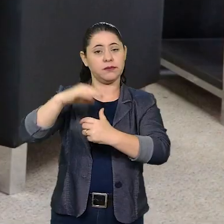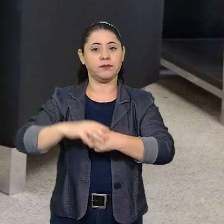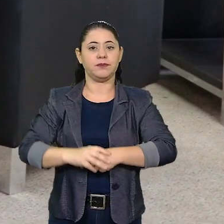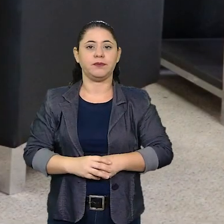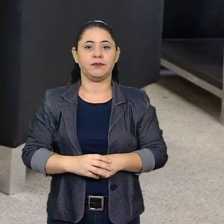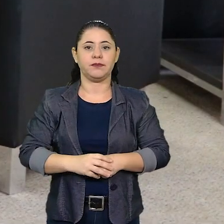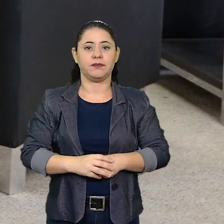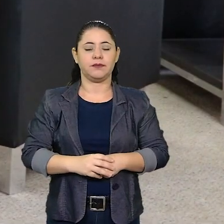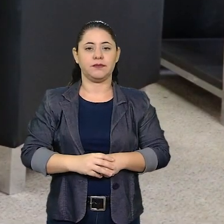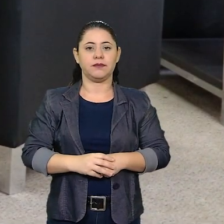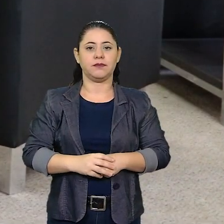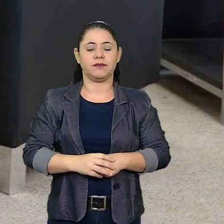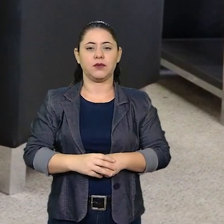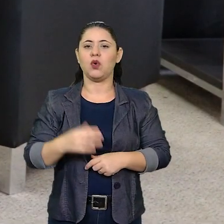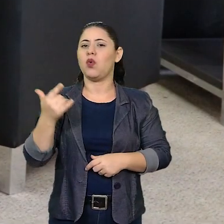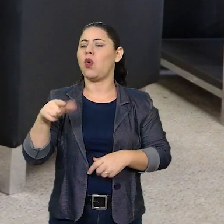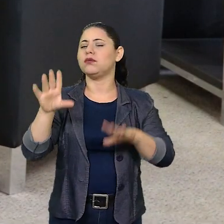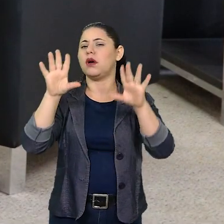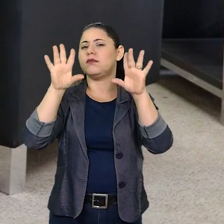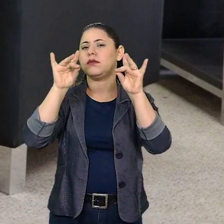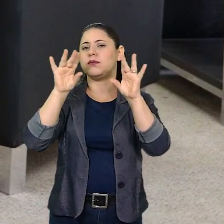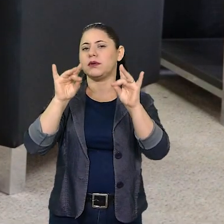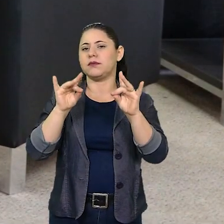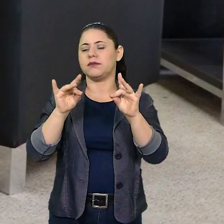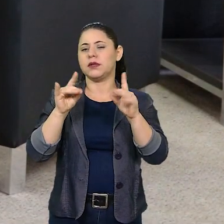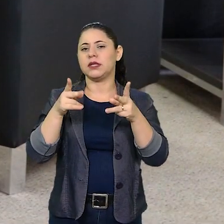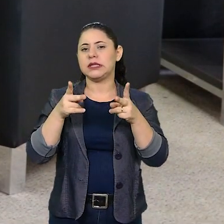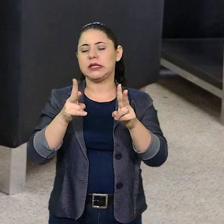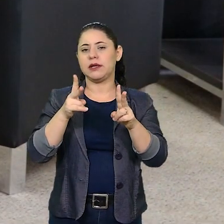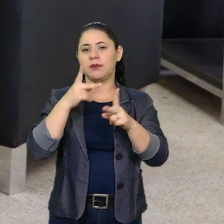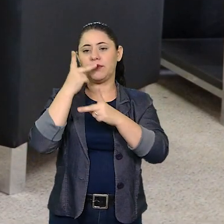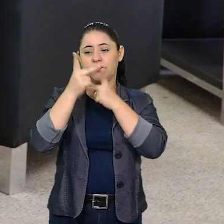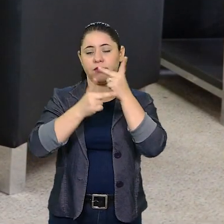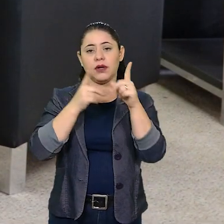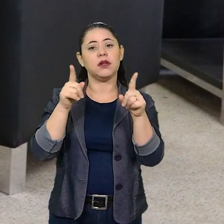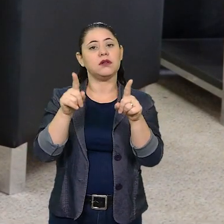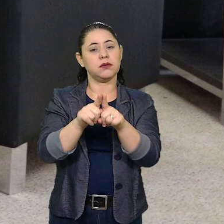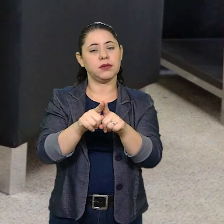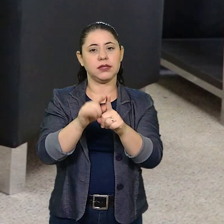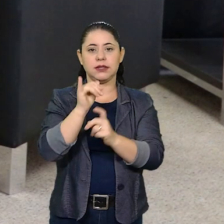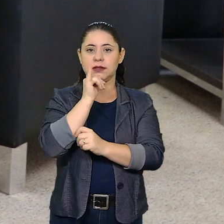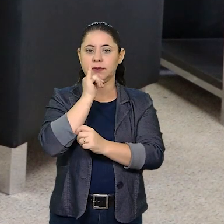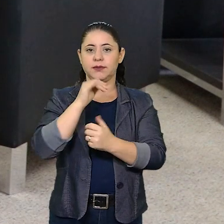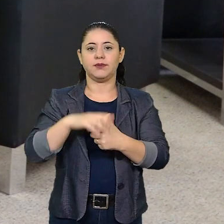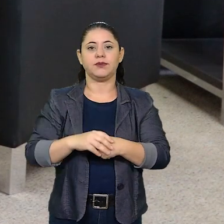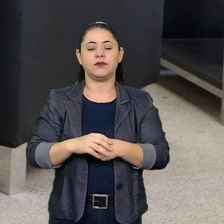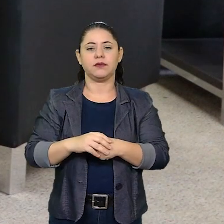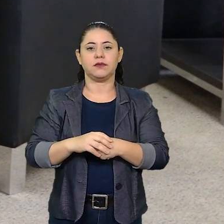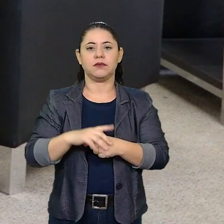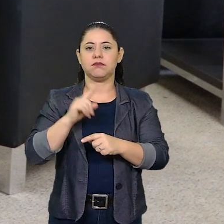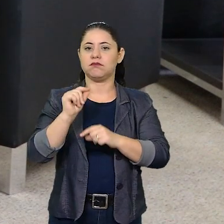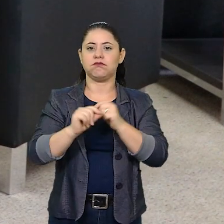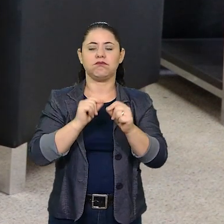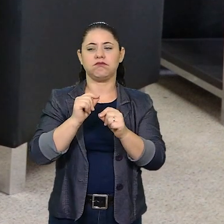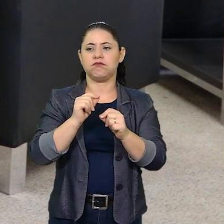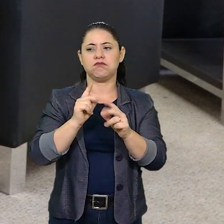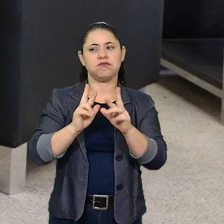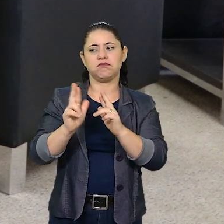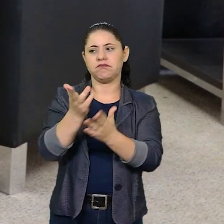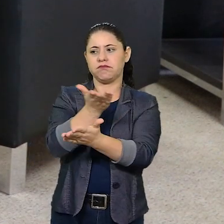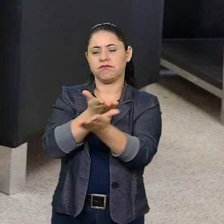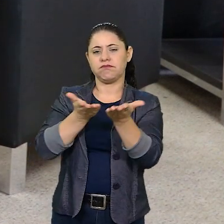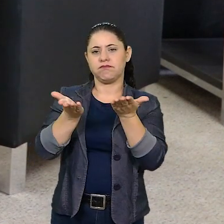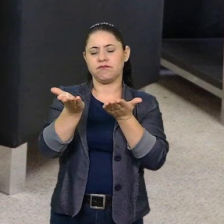prevenção. Um outro aspecto que a gente sempre menciona é, por exemplo, algo que